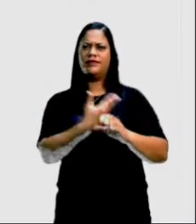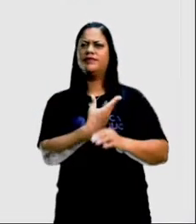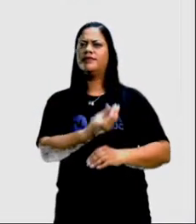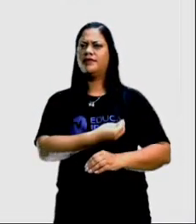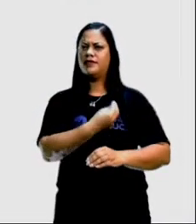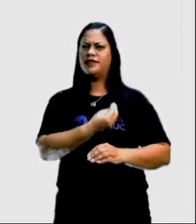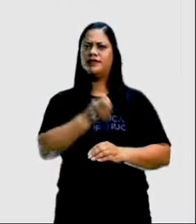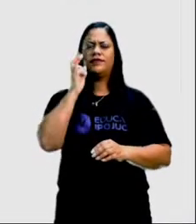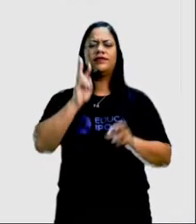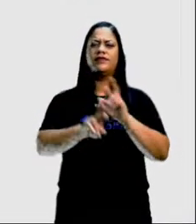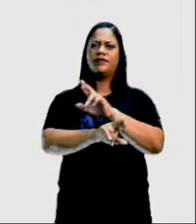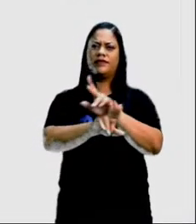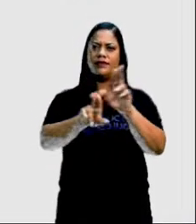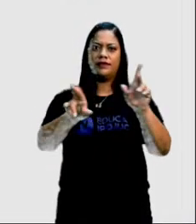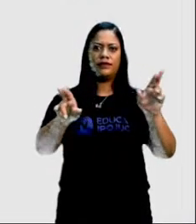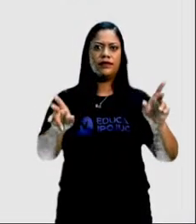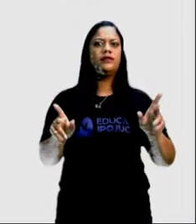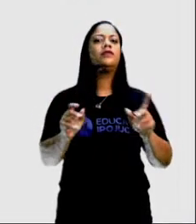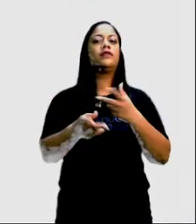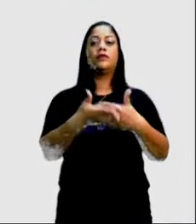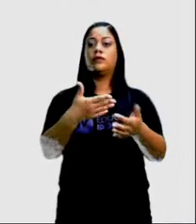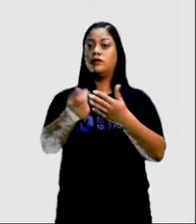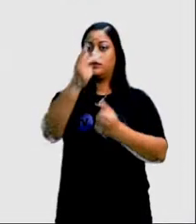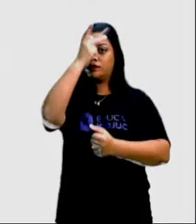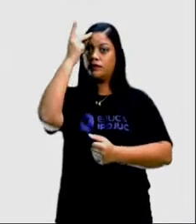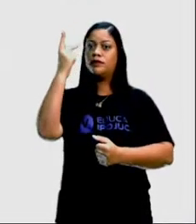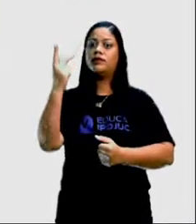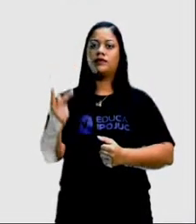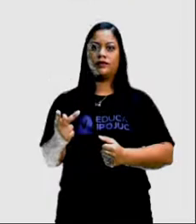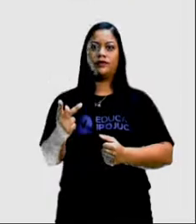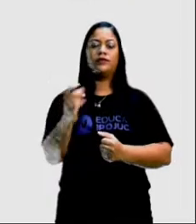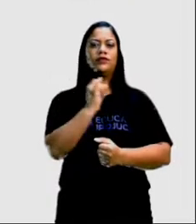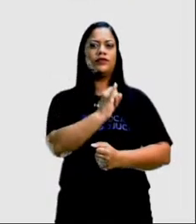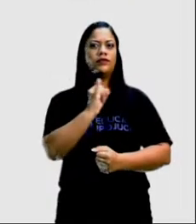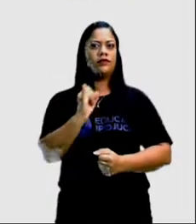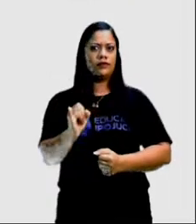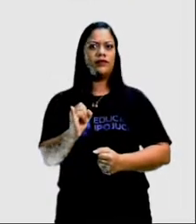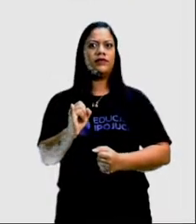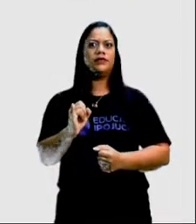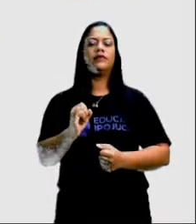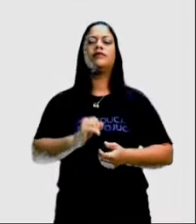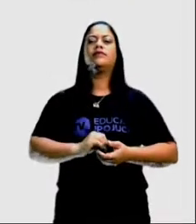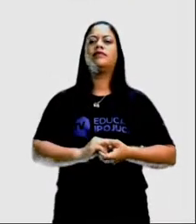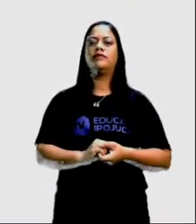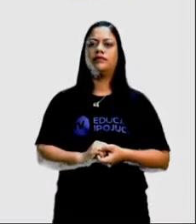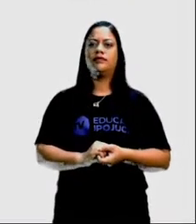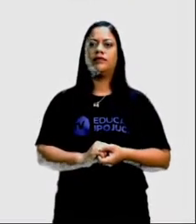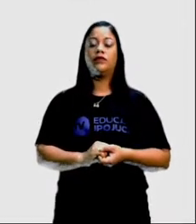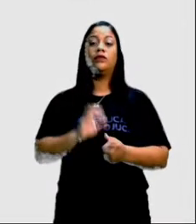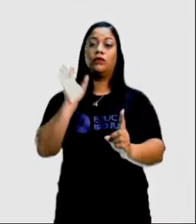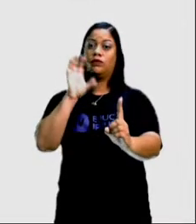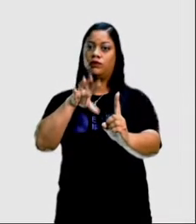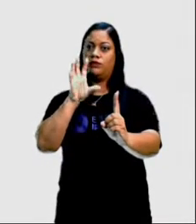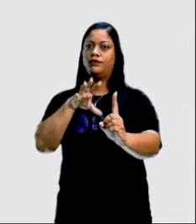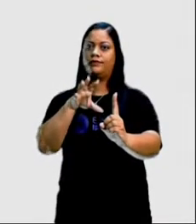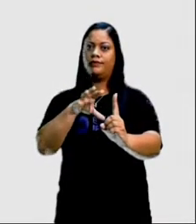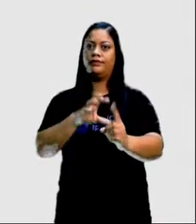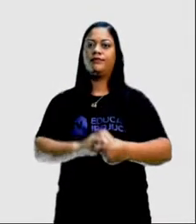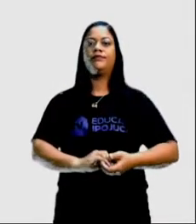pode ser verificada em qualquer pessoa ou instituição que exerce um poder ou influência.